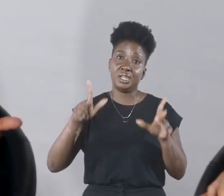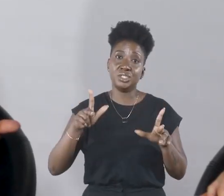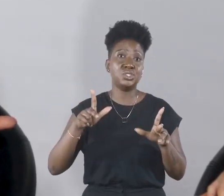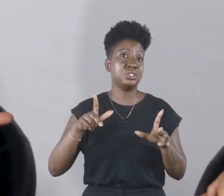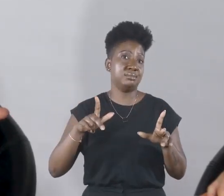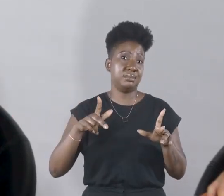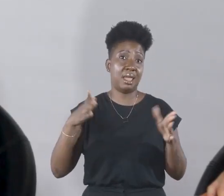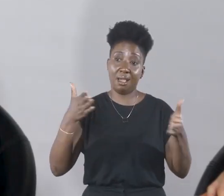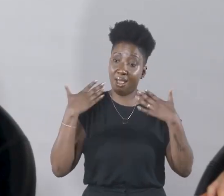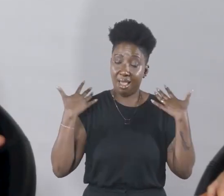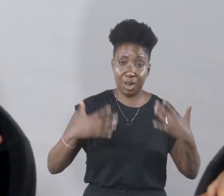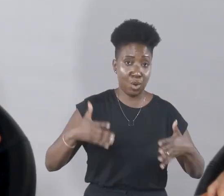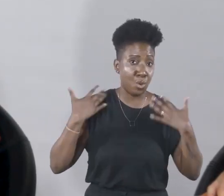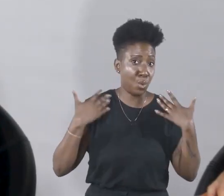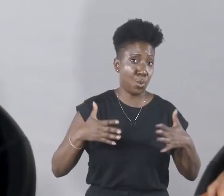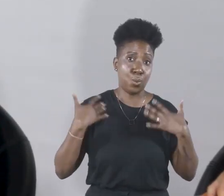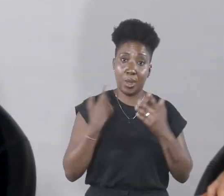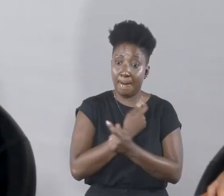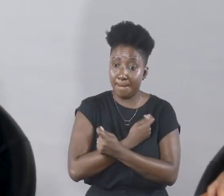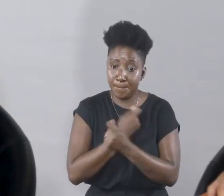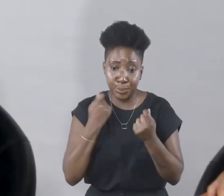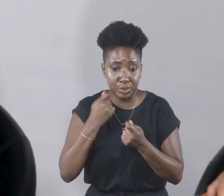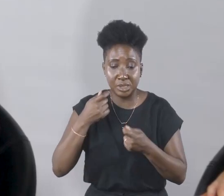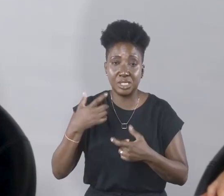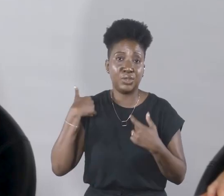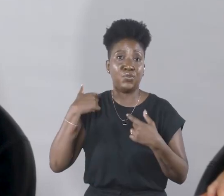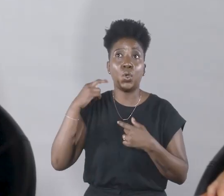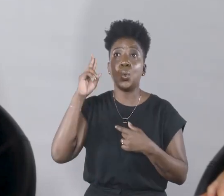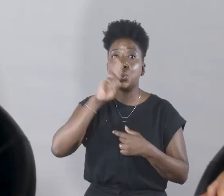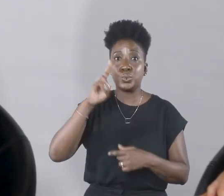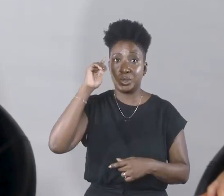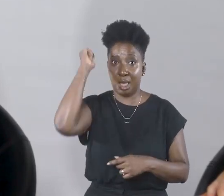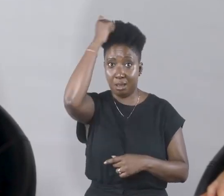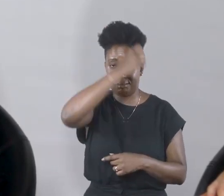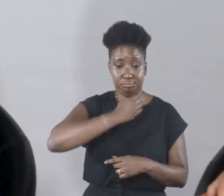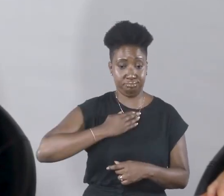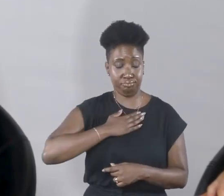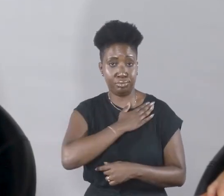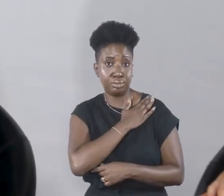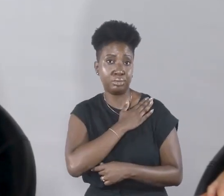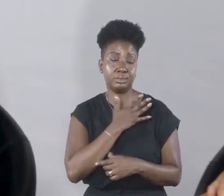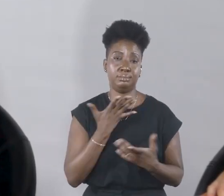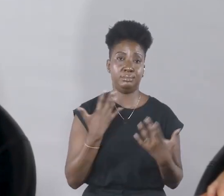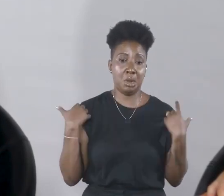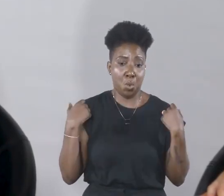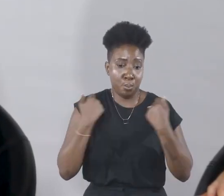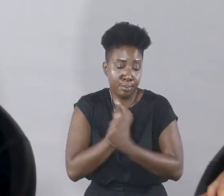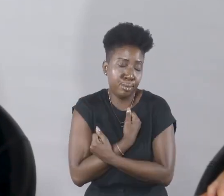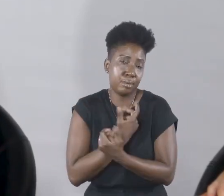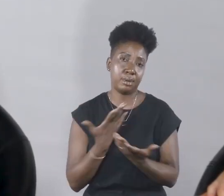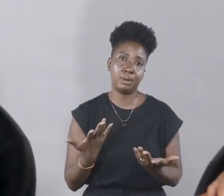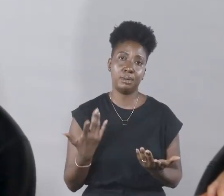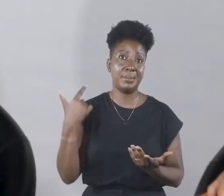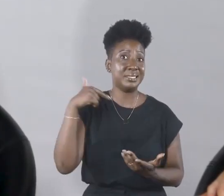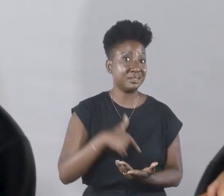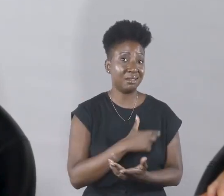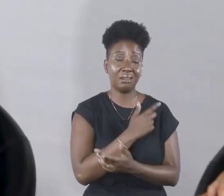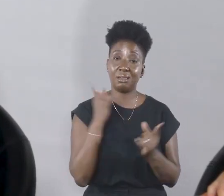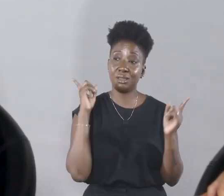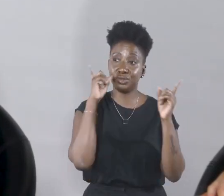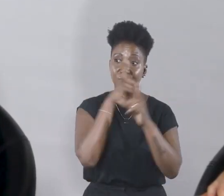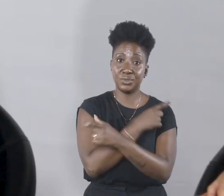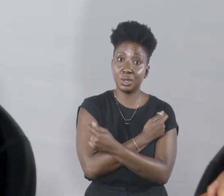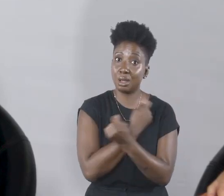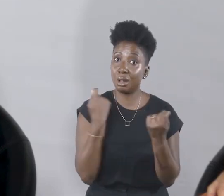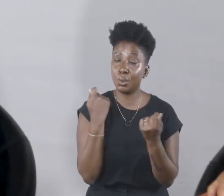os imigrantes, no sentido de entender. Você não vai poder andar cabuzado aqui mesmo você é muçulmano, porque aqui é um país que faz quase